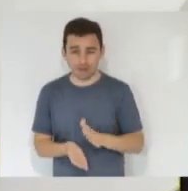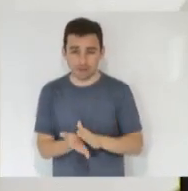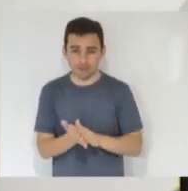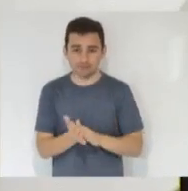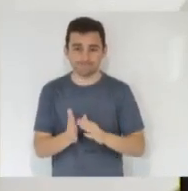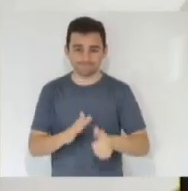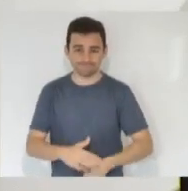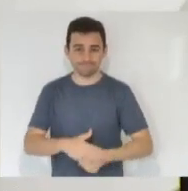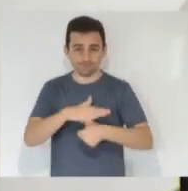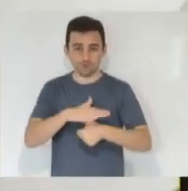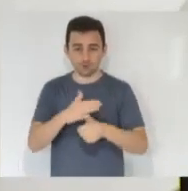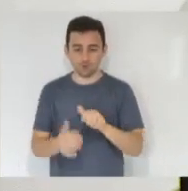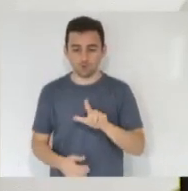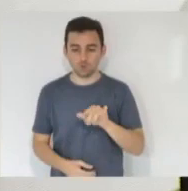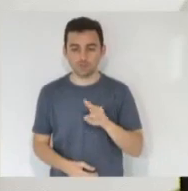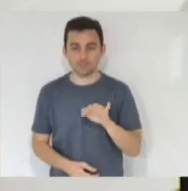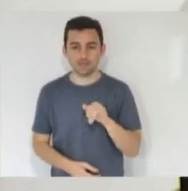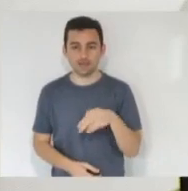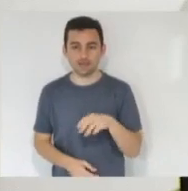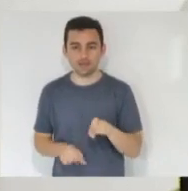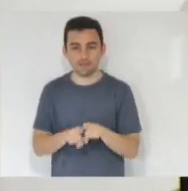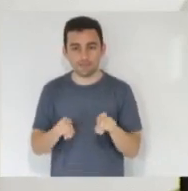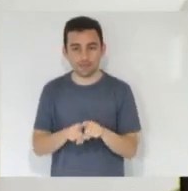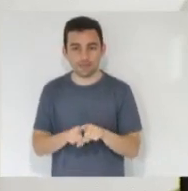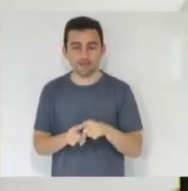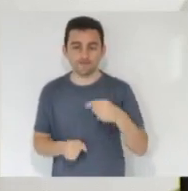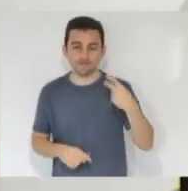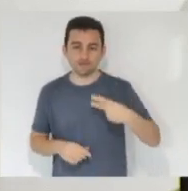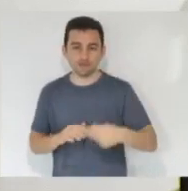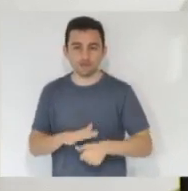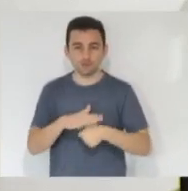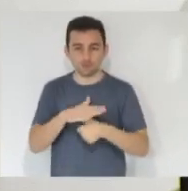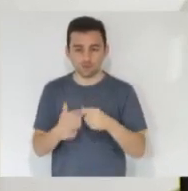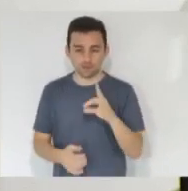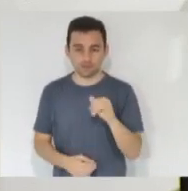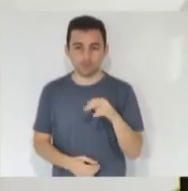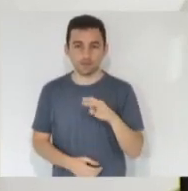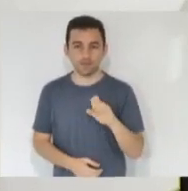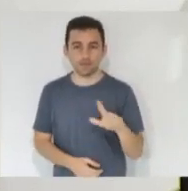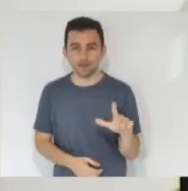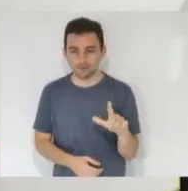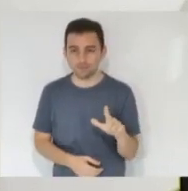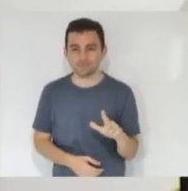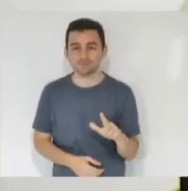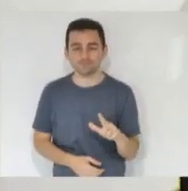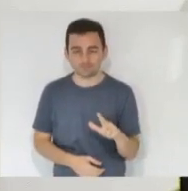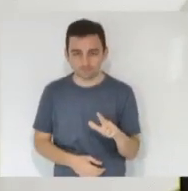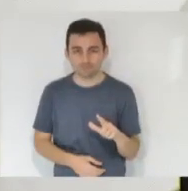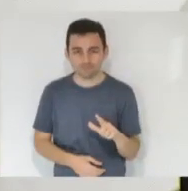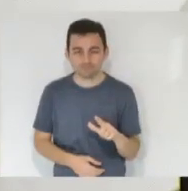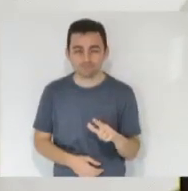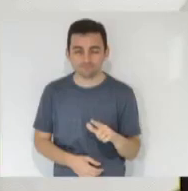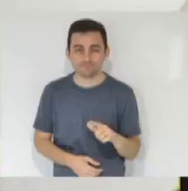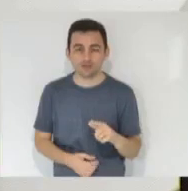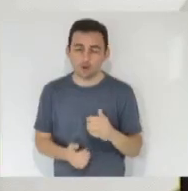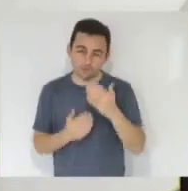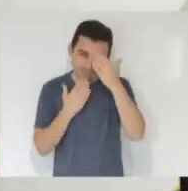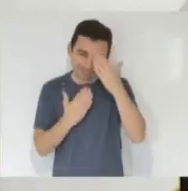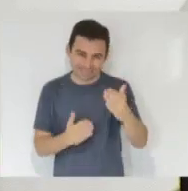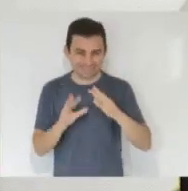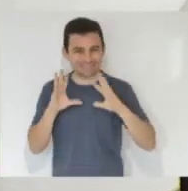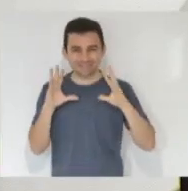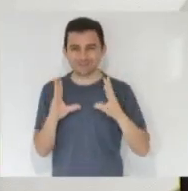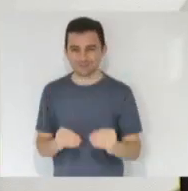Sereta e do nosso amigo vice-reitor Daniel Preve. Obrigado a todos e a